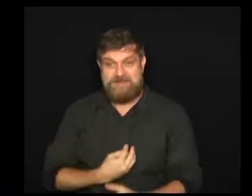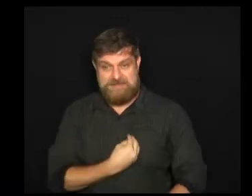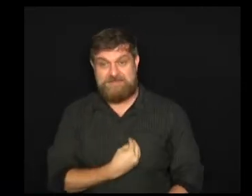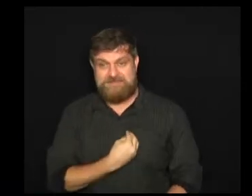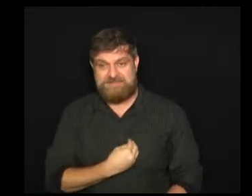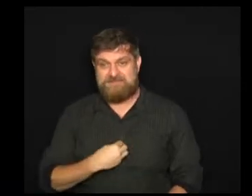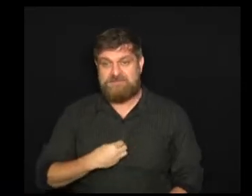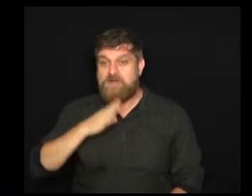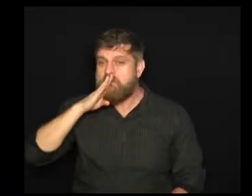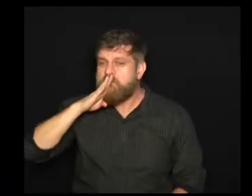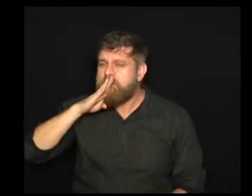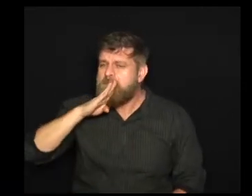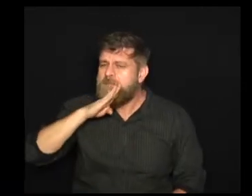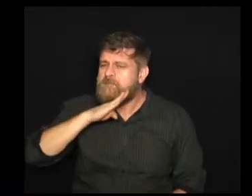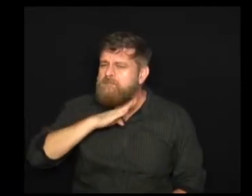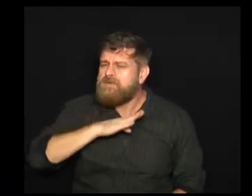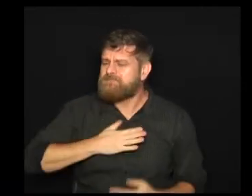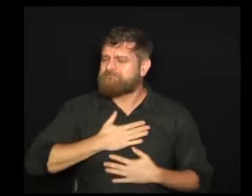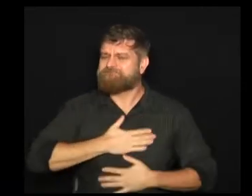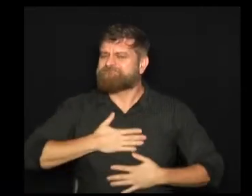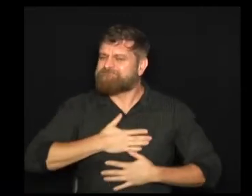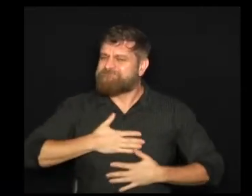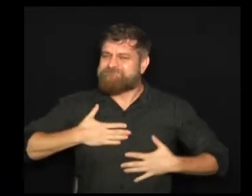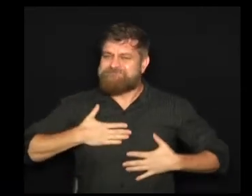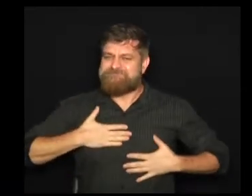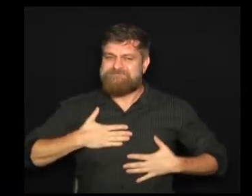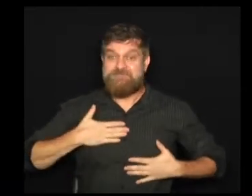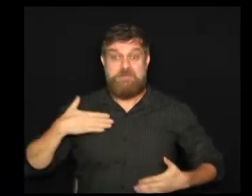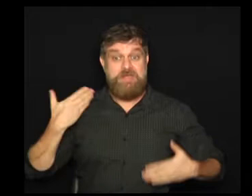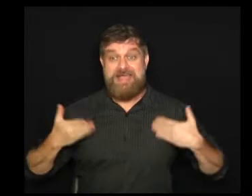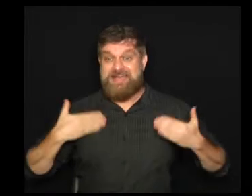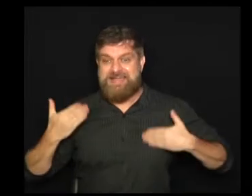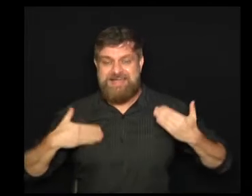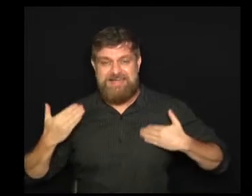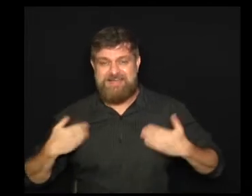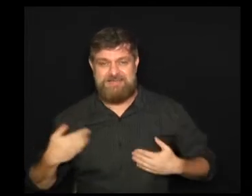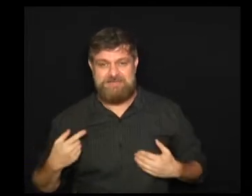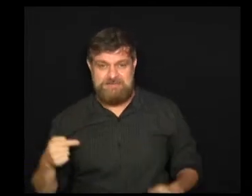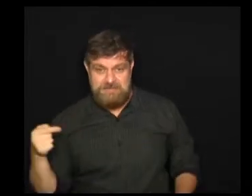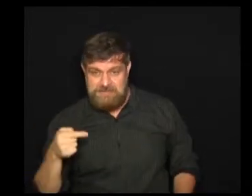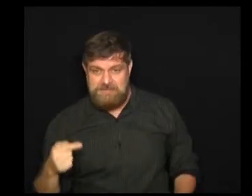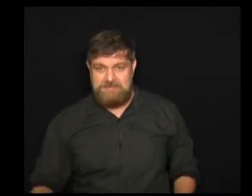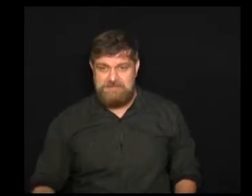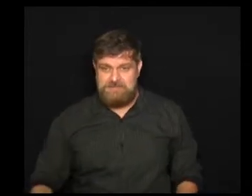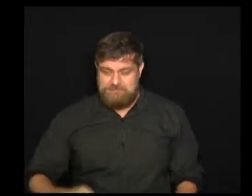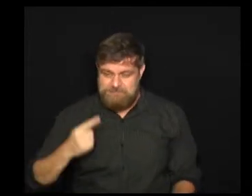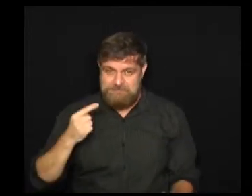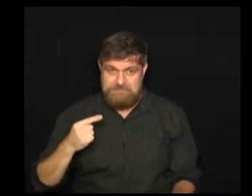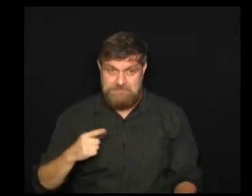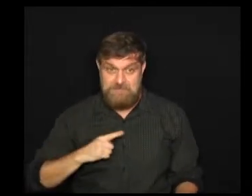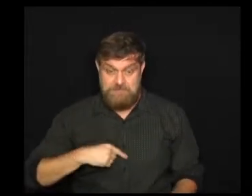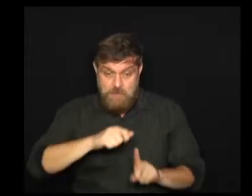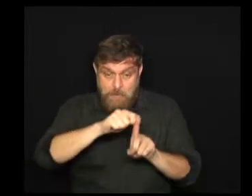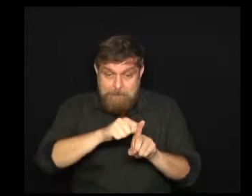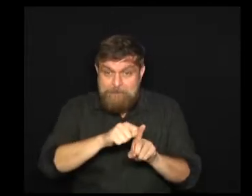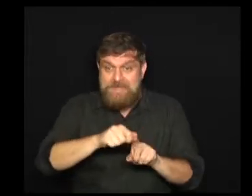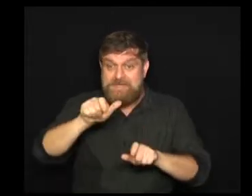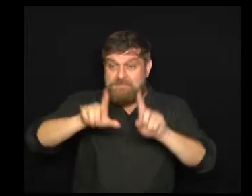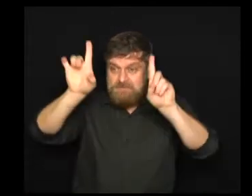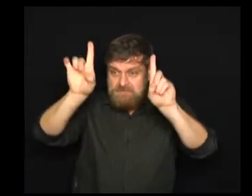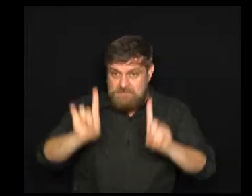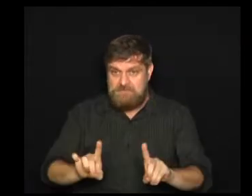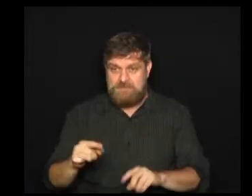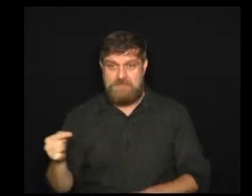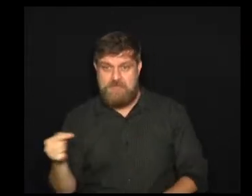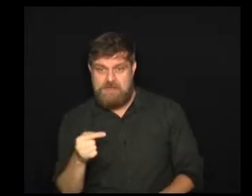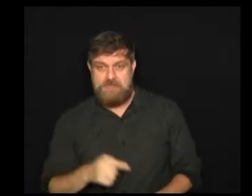uma tarde bastante animada, bastante divertida. E nós marcamos lá, então, o mês da pessoa com deficiência, né? Nesse